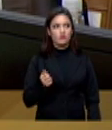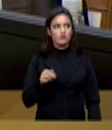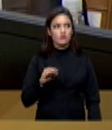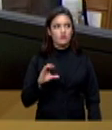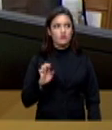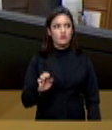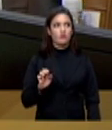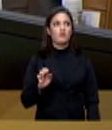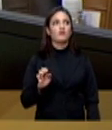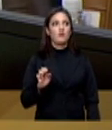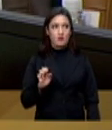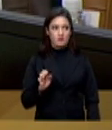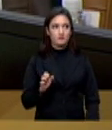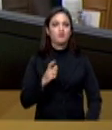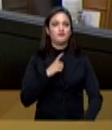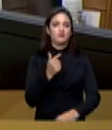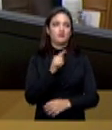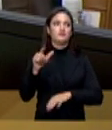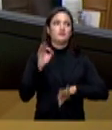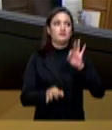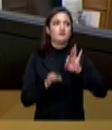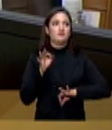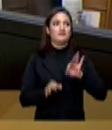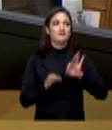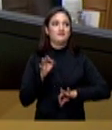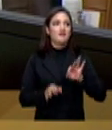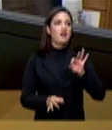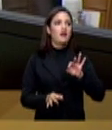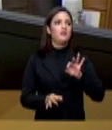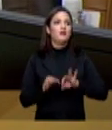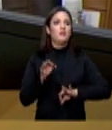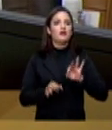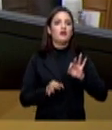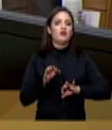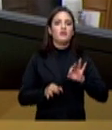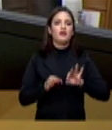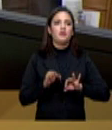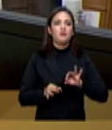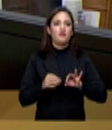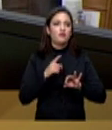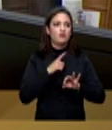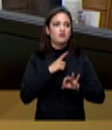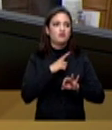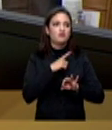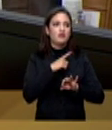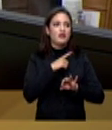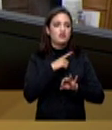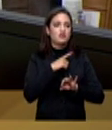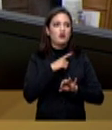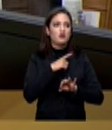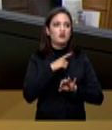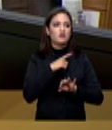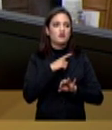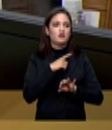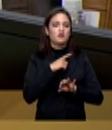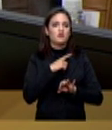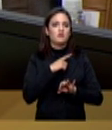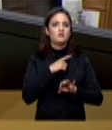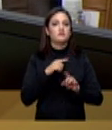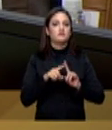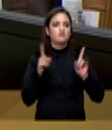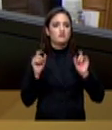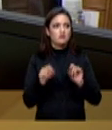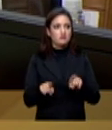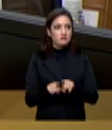nesta direção aliás vossa excelência o presidente nesse ponto com qual tem a honra de concordar também